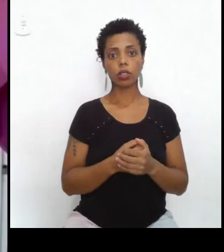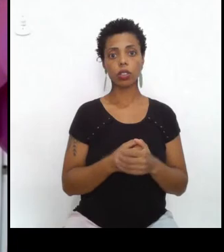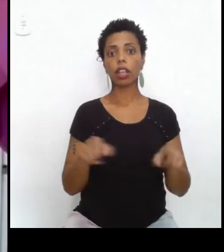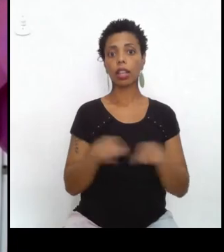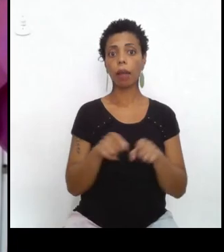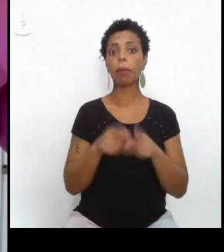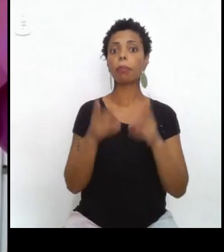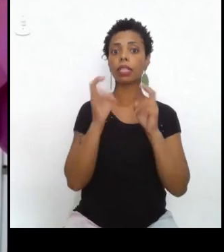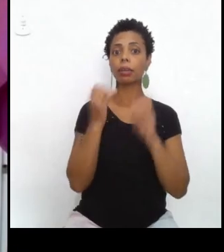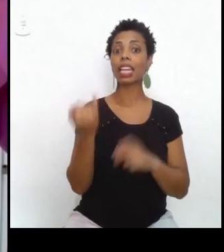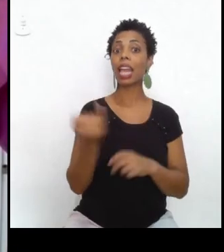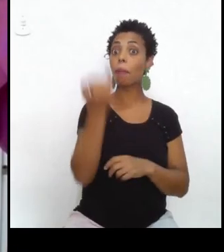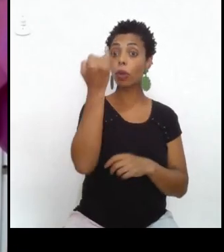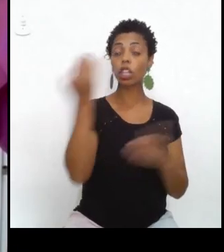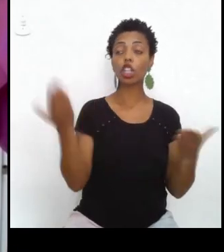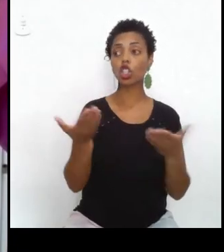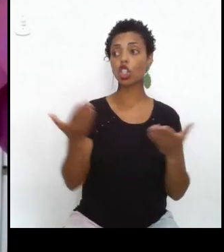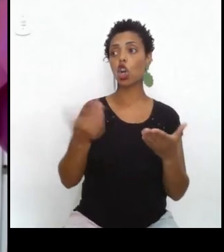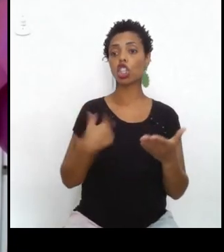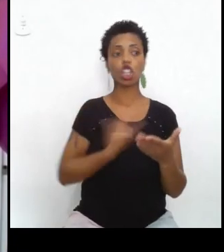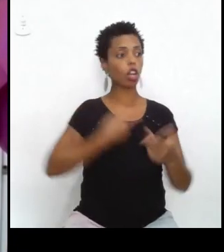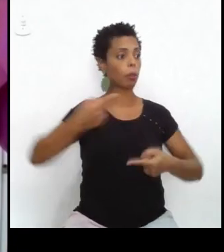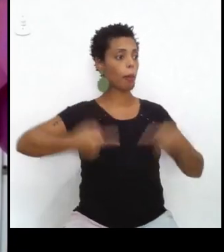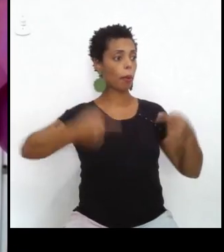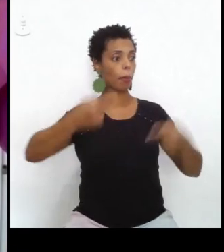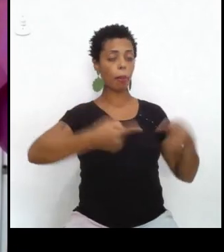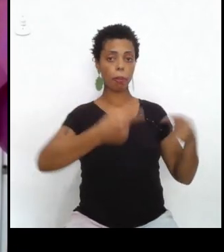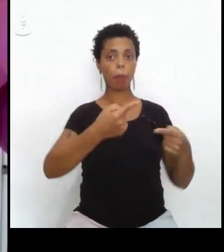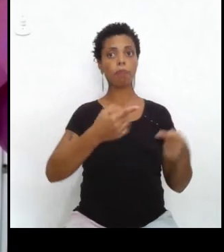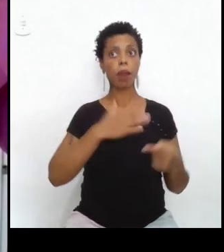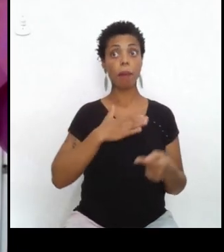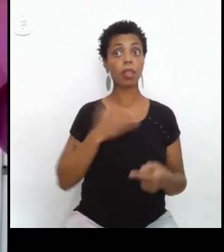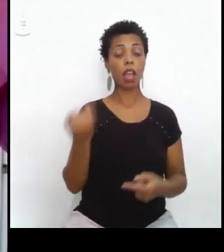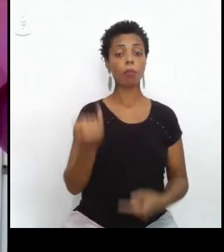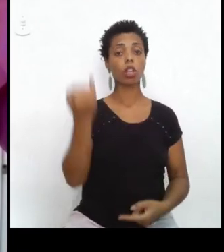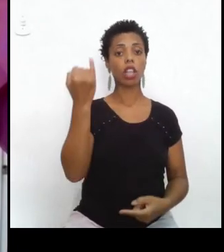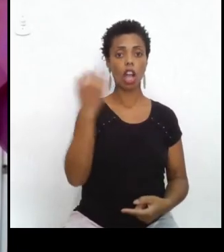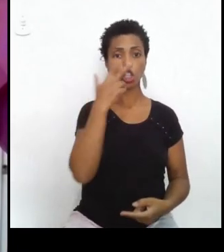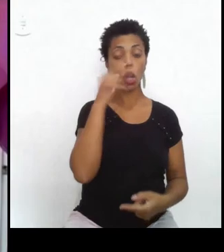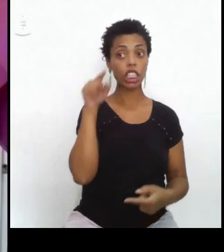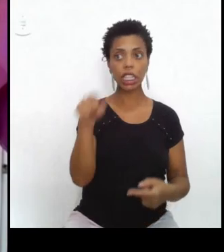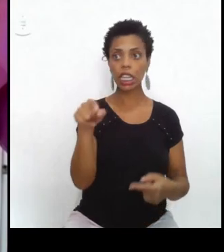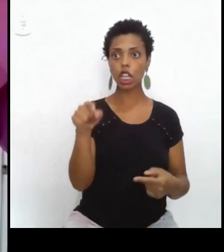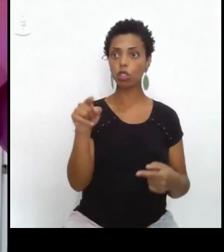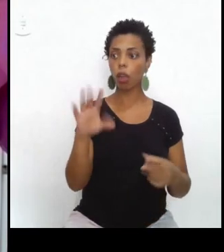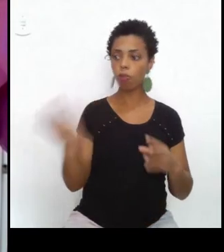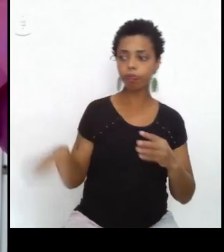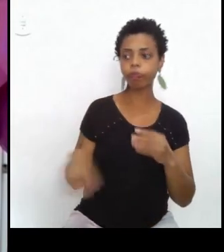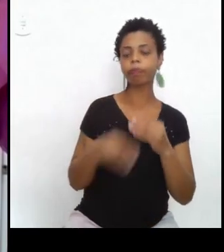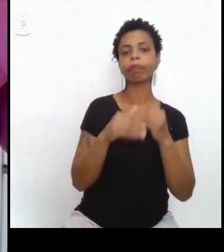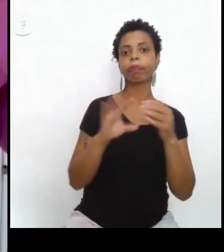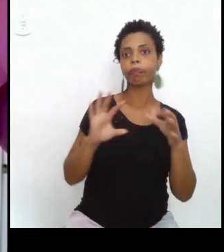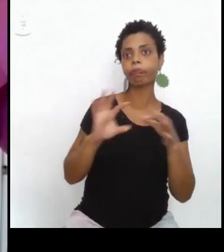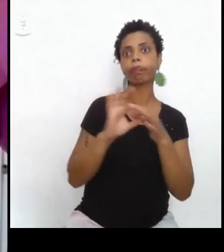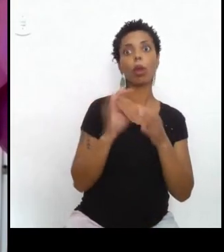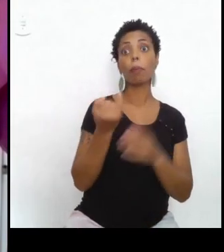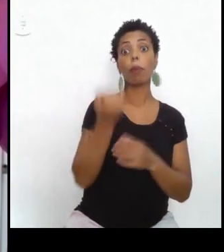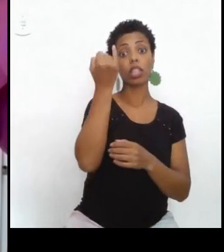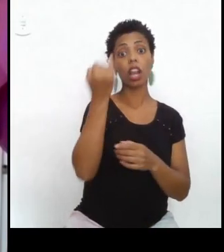importância desse debate aqui hoje para mim é fundamental isso é um paralelo importantíssimo é porque traz outras provocações